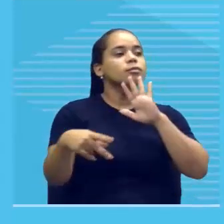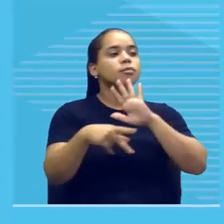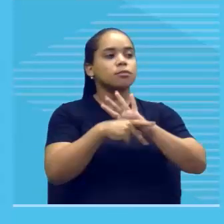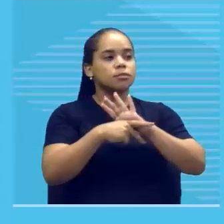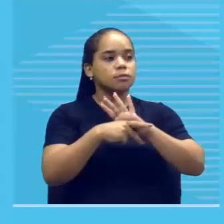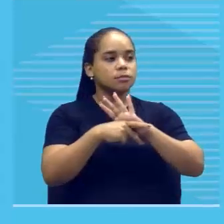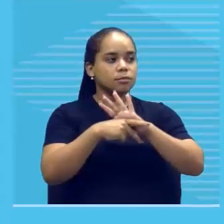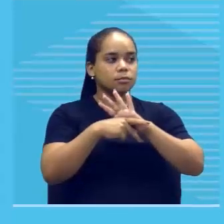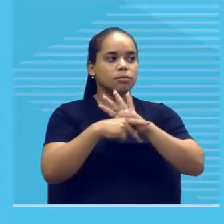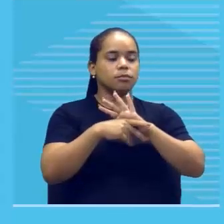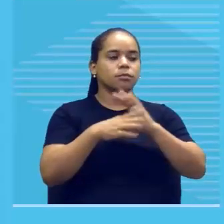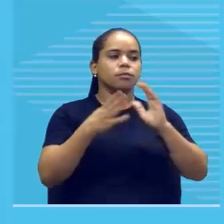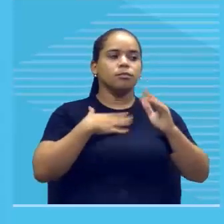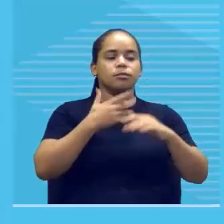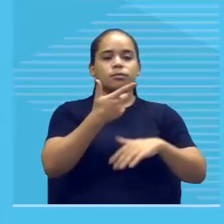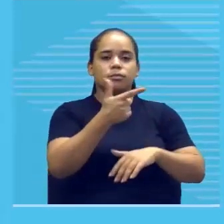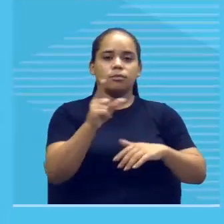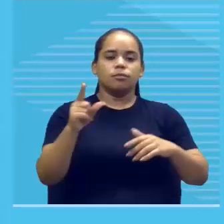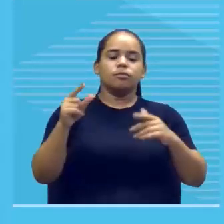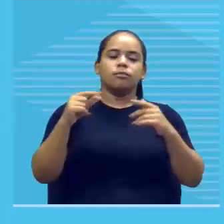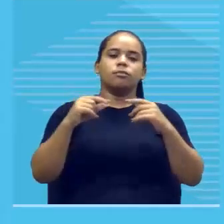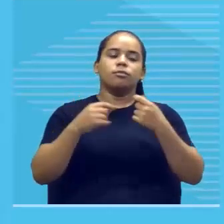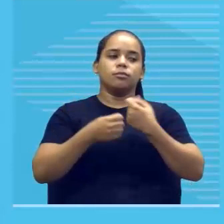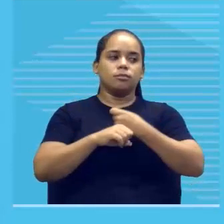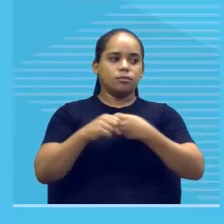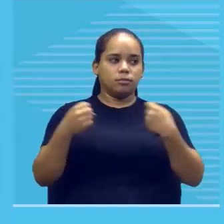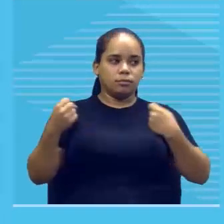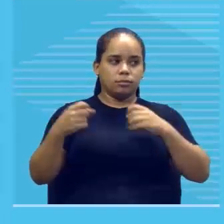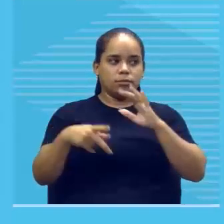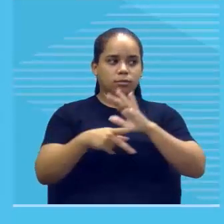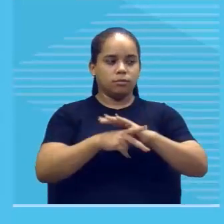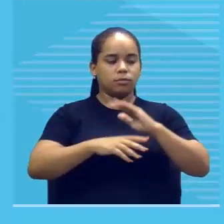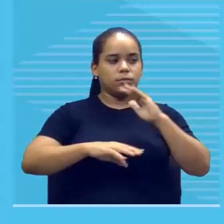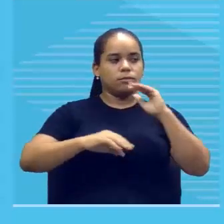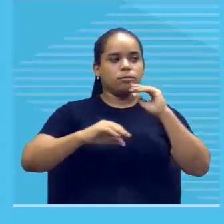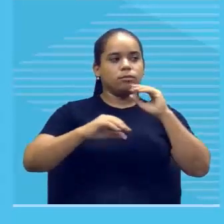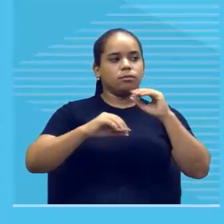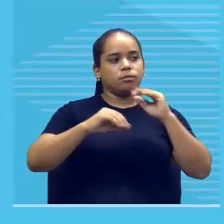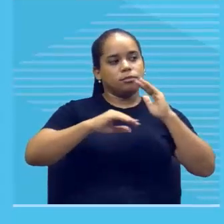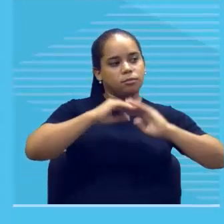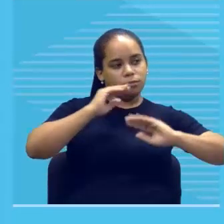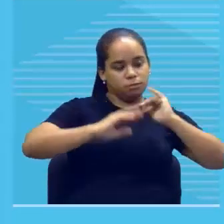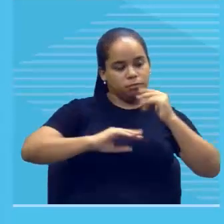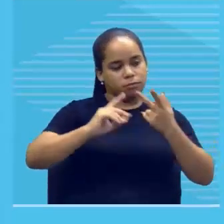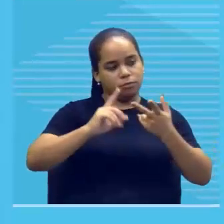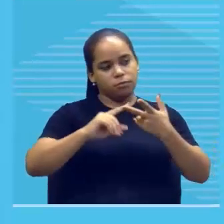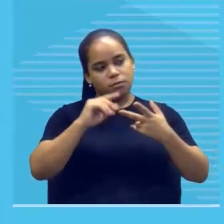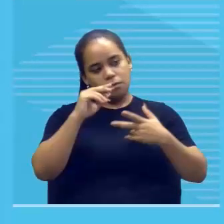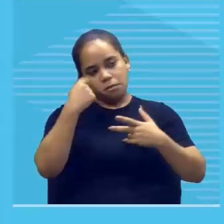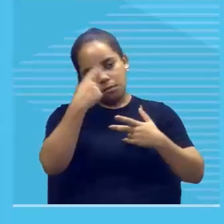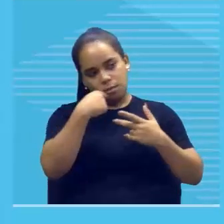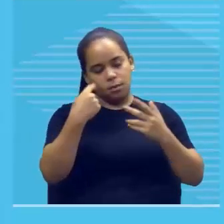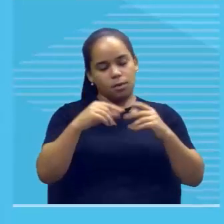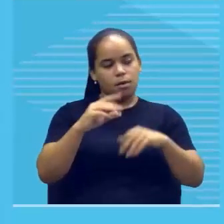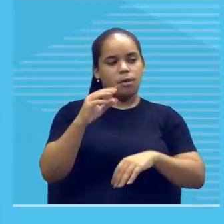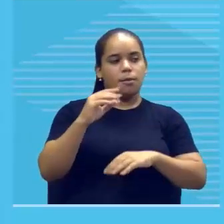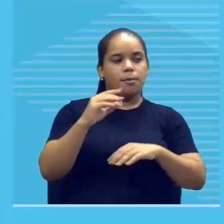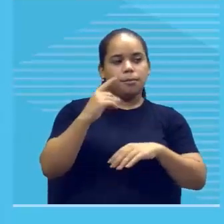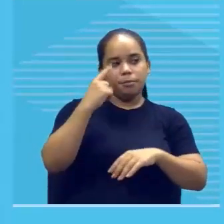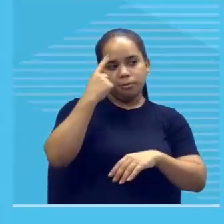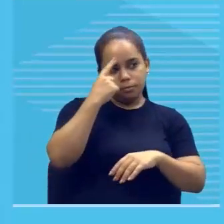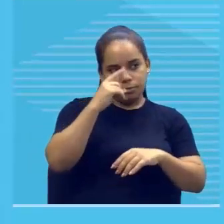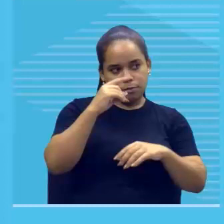é as minhas outras grandezas os operários horas muro